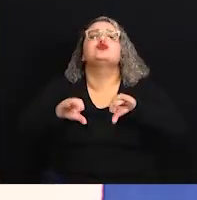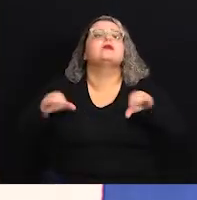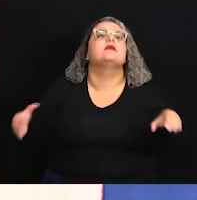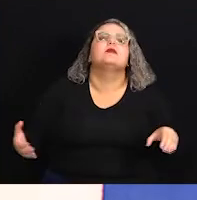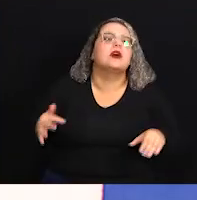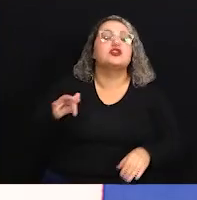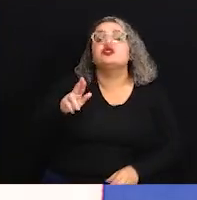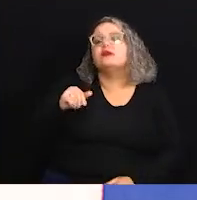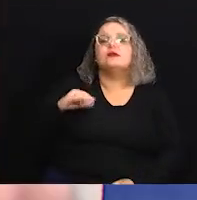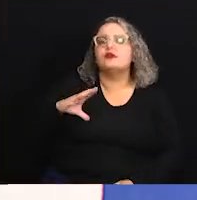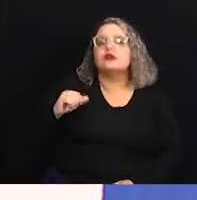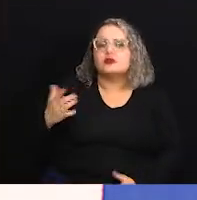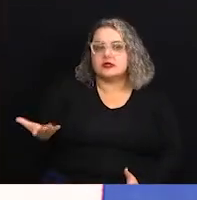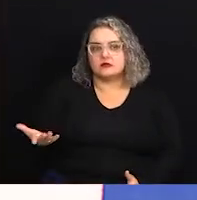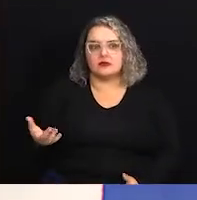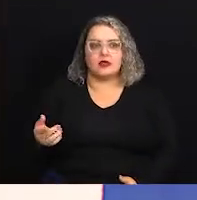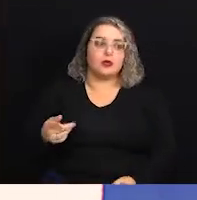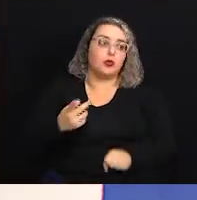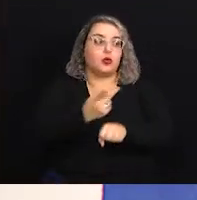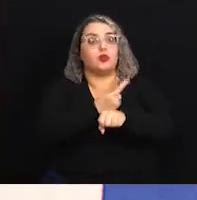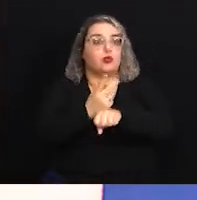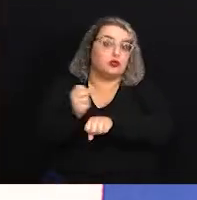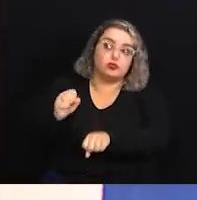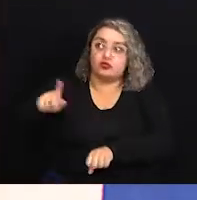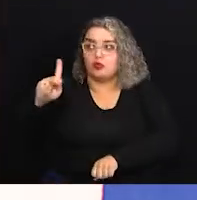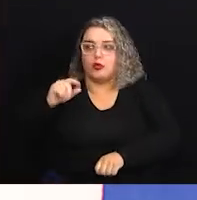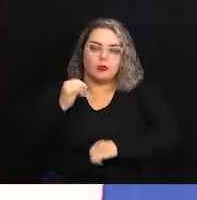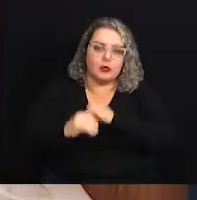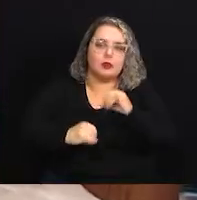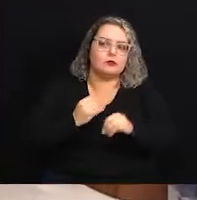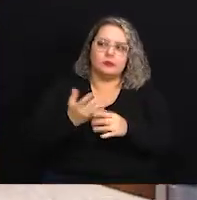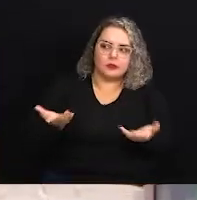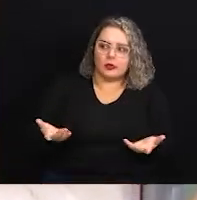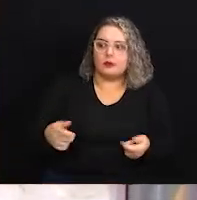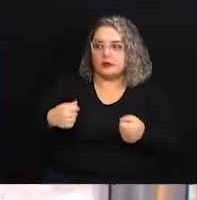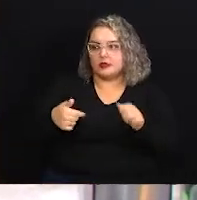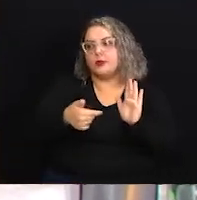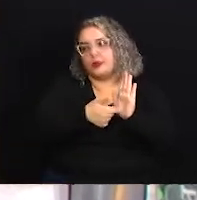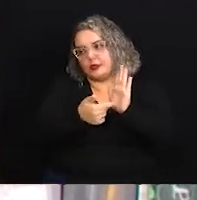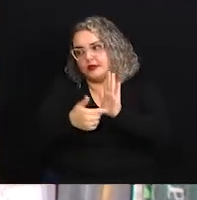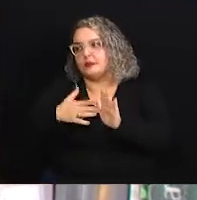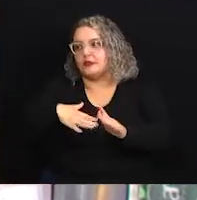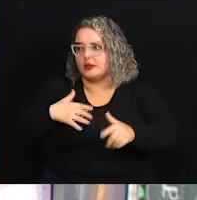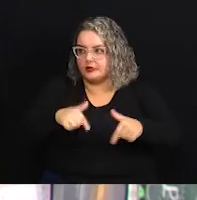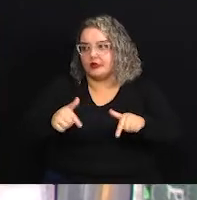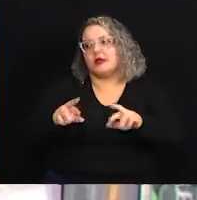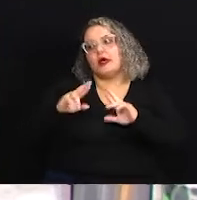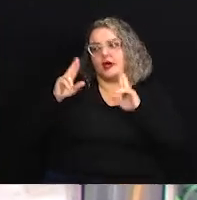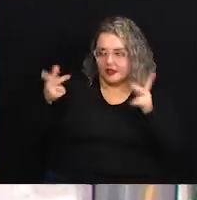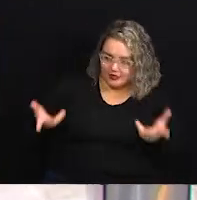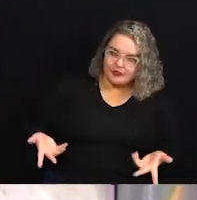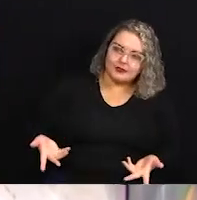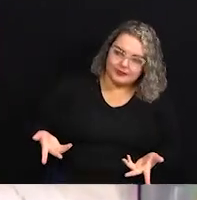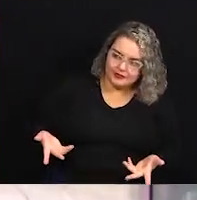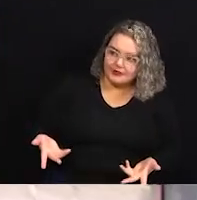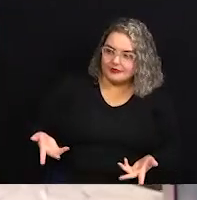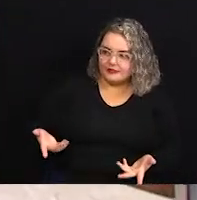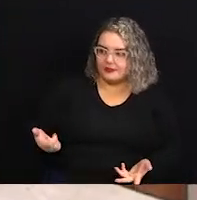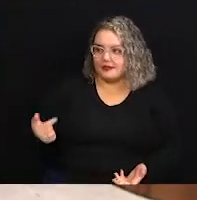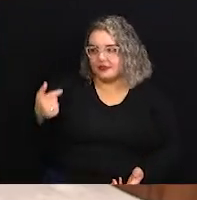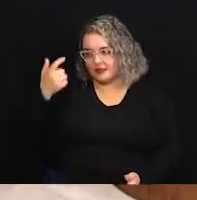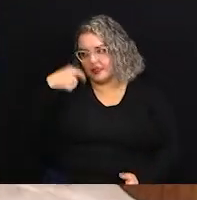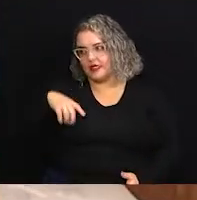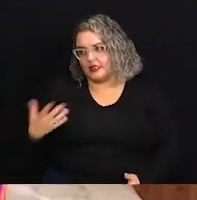procurando pela internet, pelos shoppings, etc. Então, eu tenho que mostrar meu trabalho, que é um trabalho bem diferenciado. Eu, adolescente,